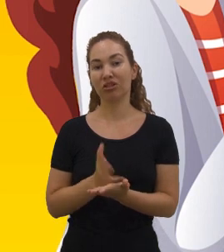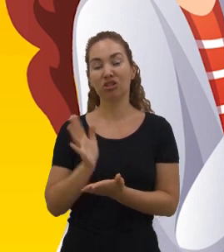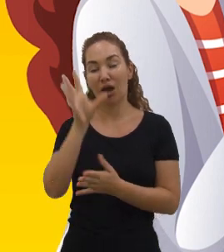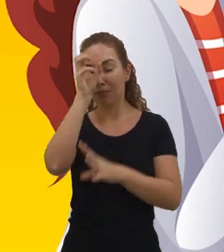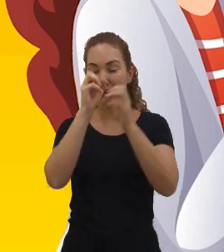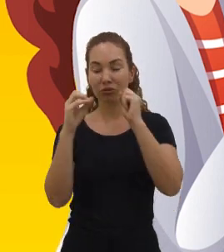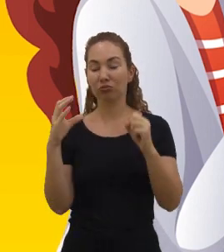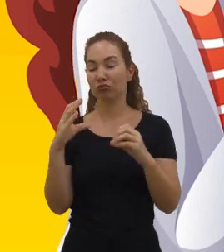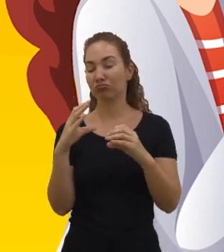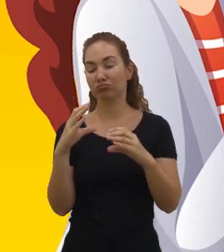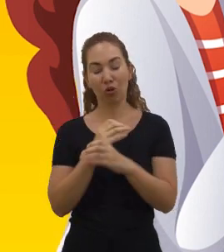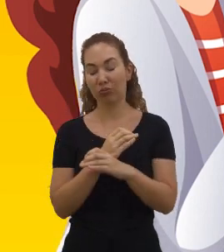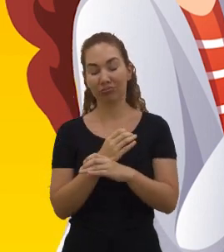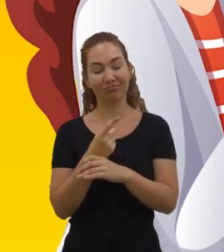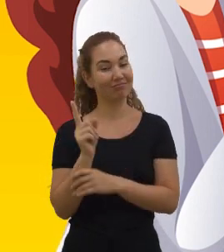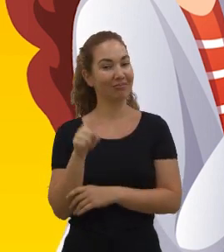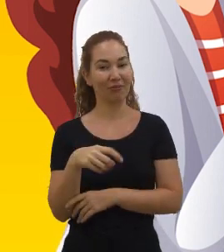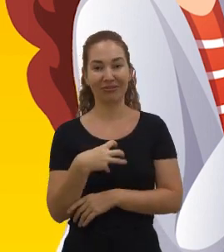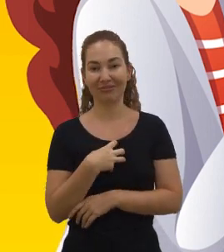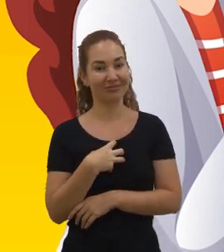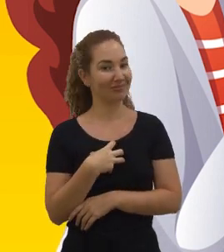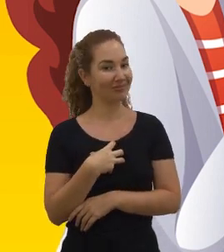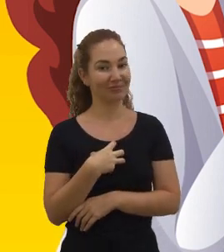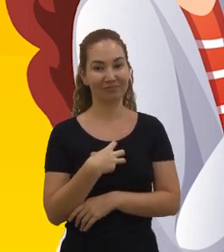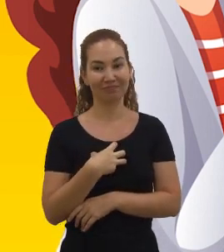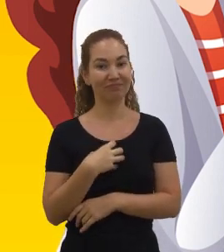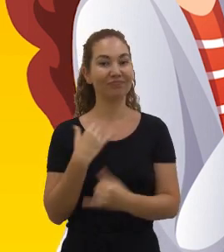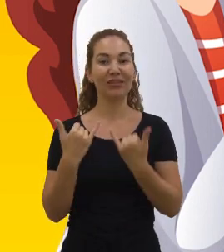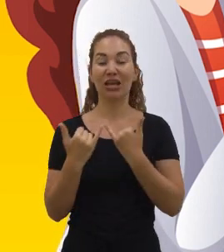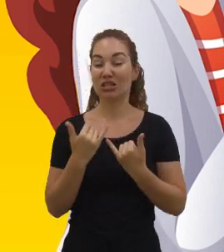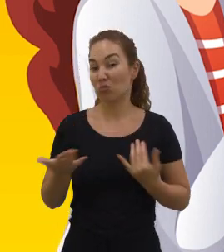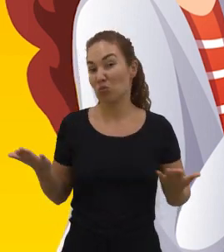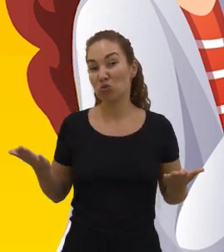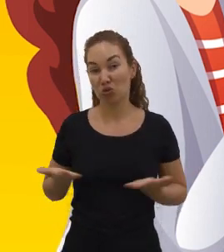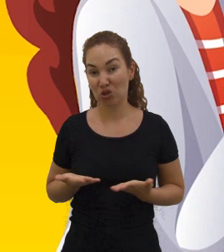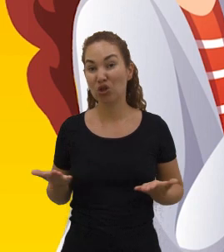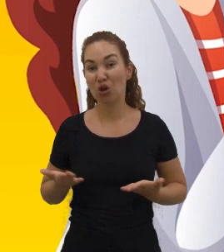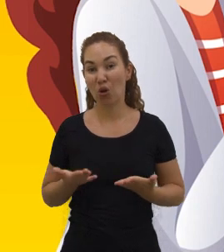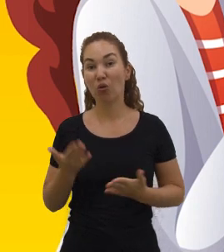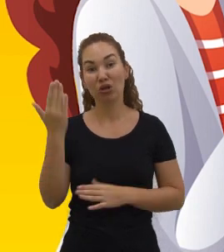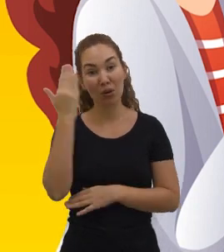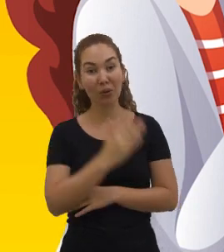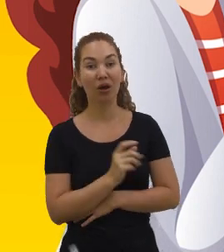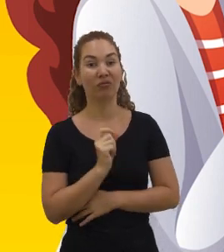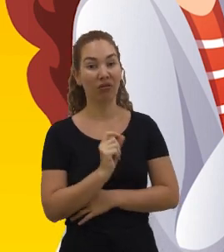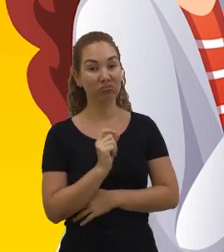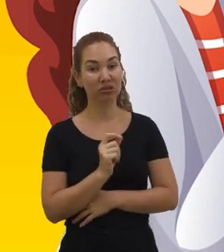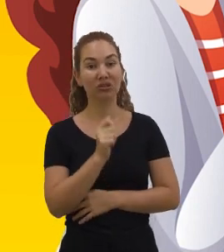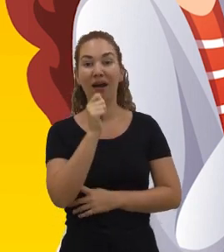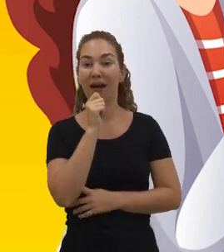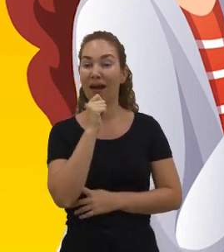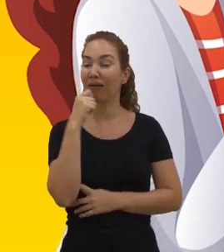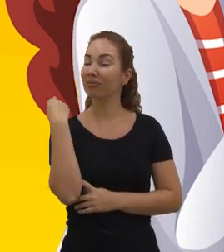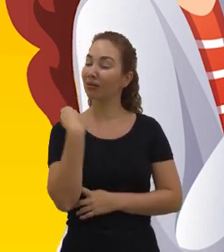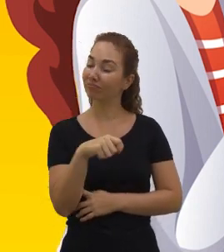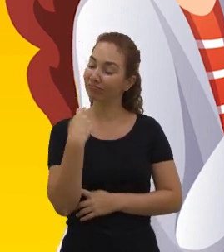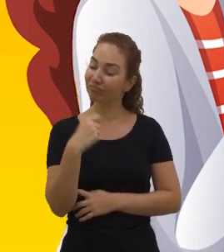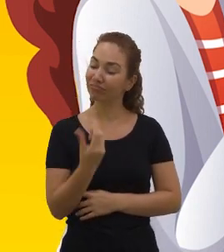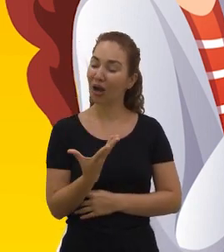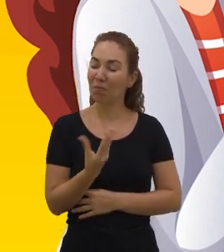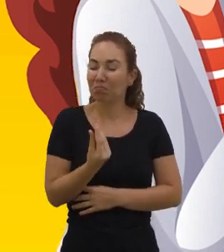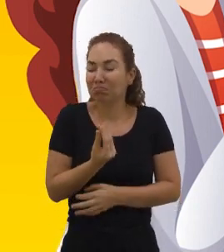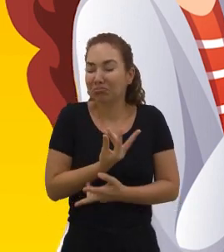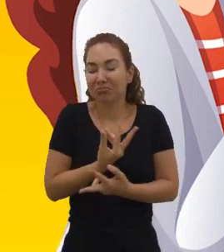tudo. Mas não é assim, né? Os nossos exemplos todos de hoje comprovam É, isso. Ainda tem muitas coisas para